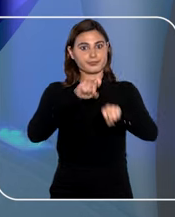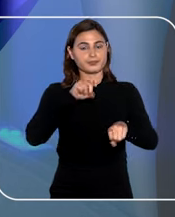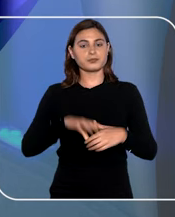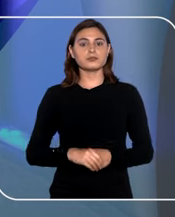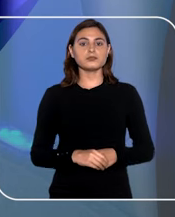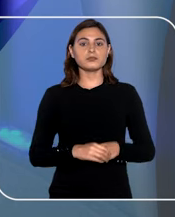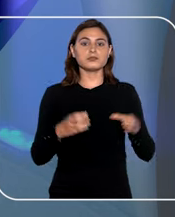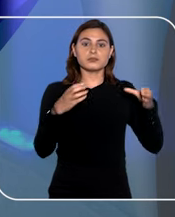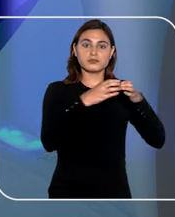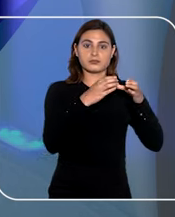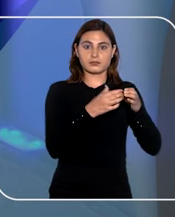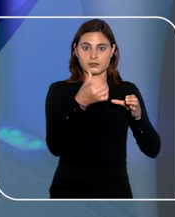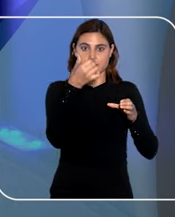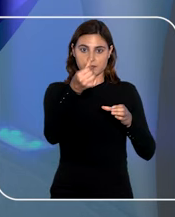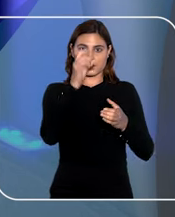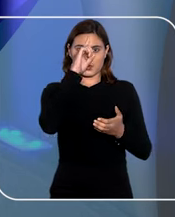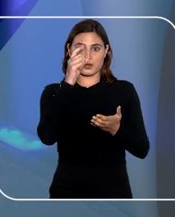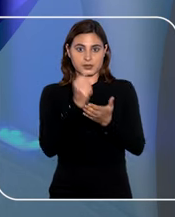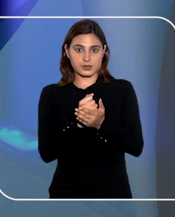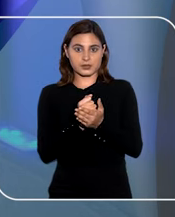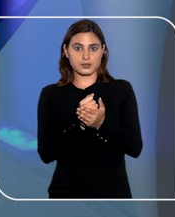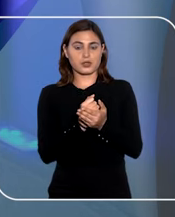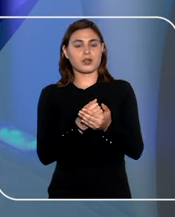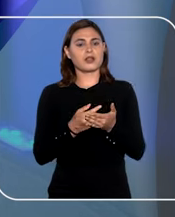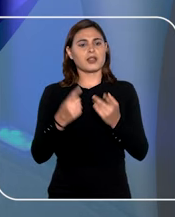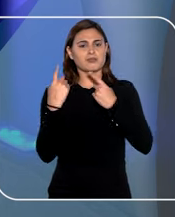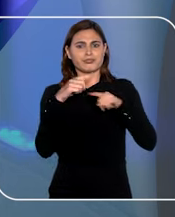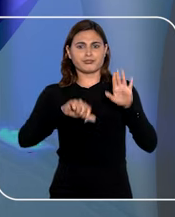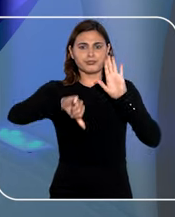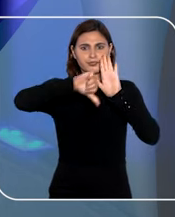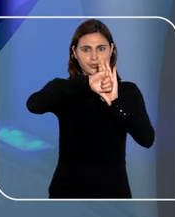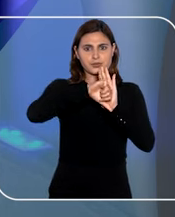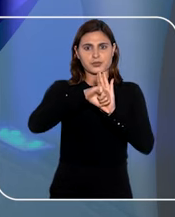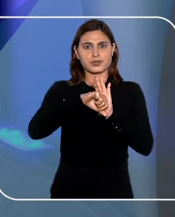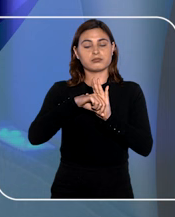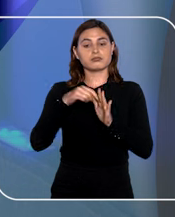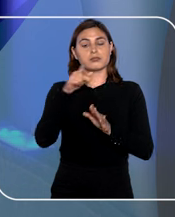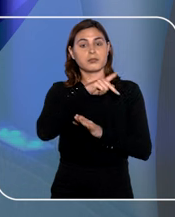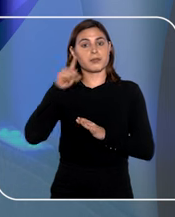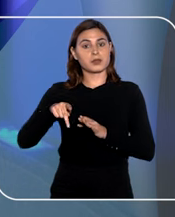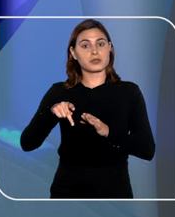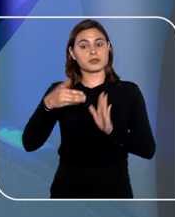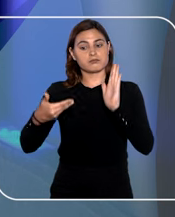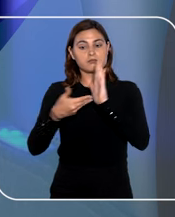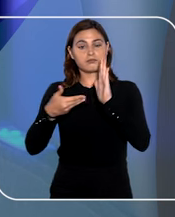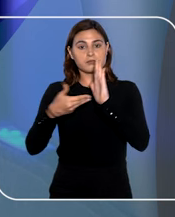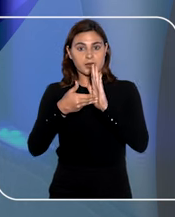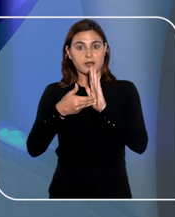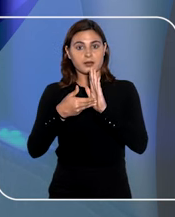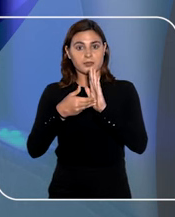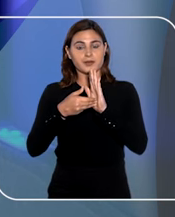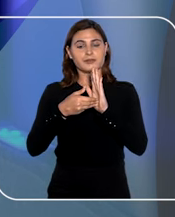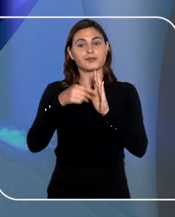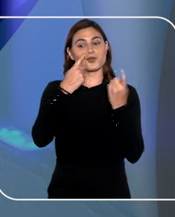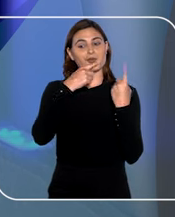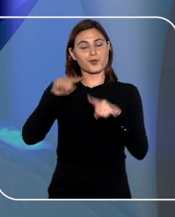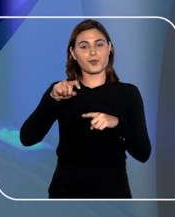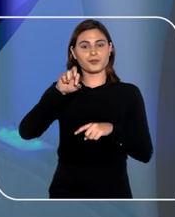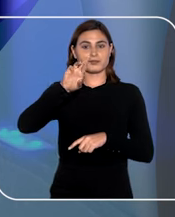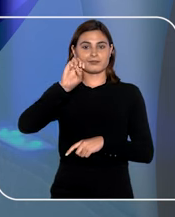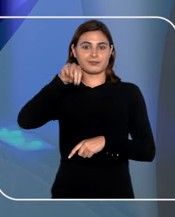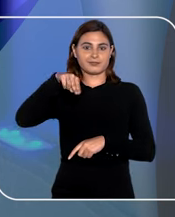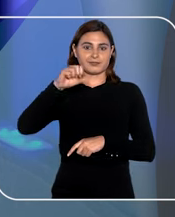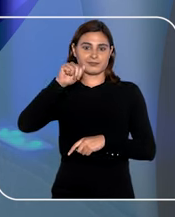determinou a continuidade de queixa crime ajuizada pelo presidente da Câmara dos deput contra o senador ren